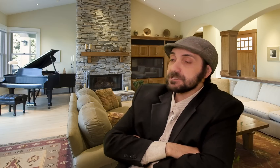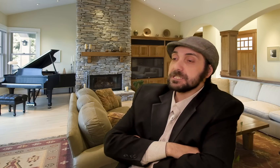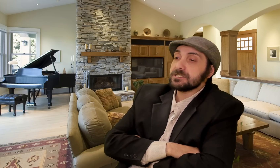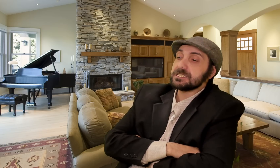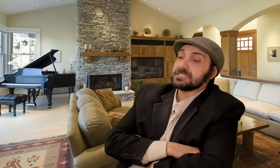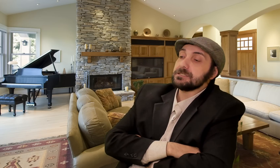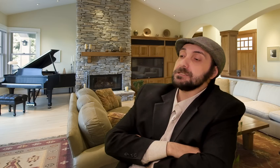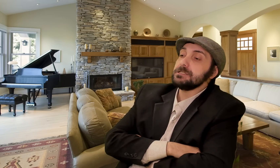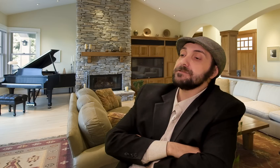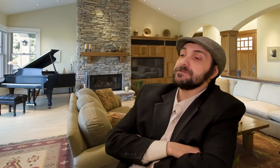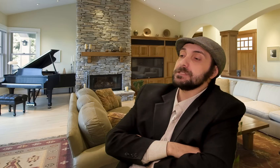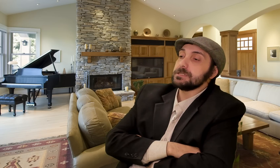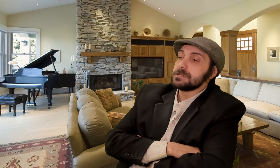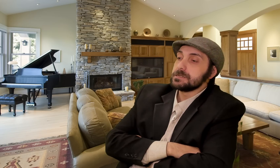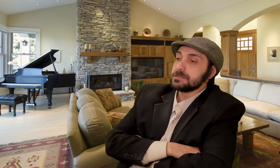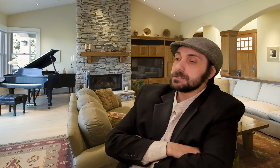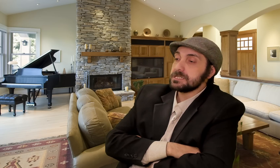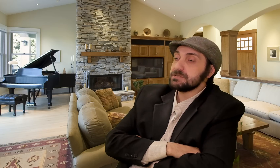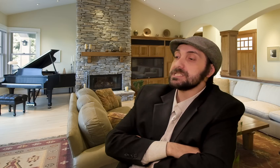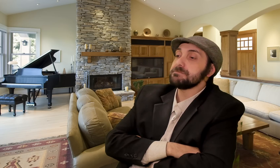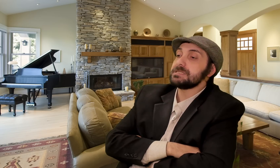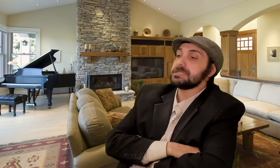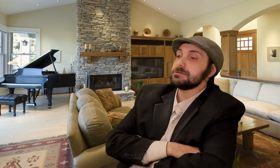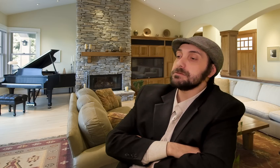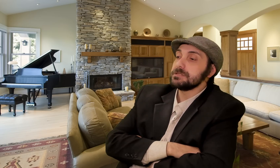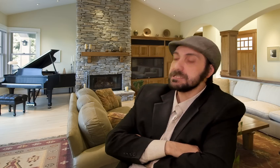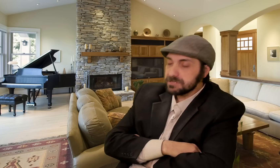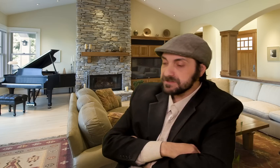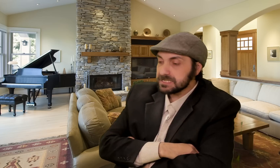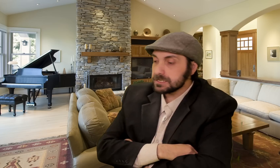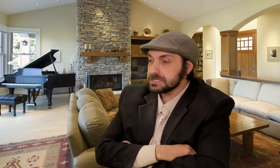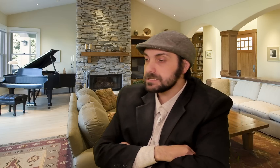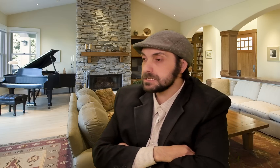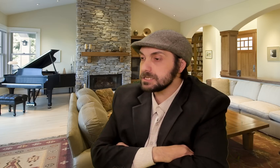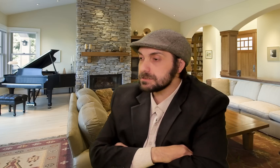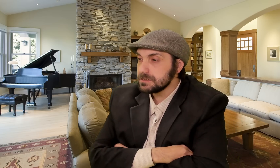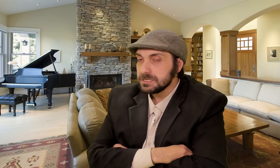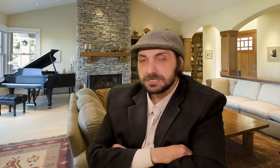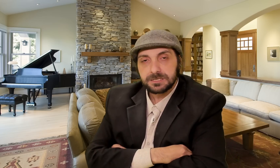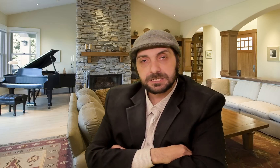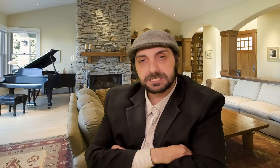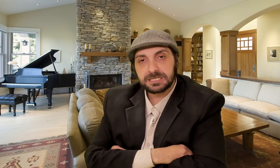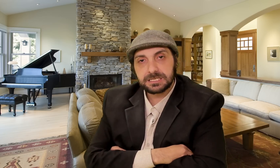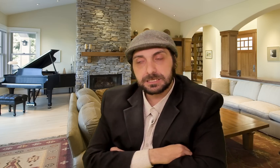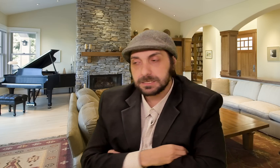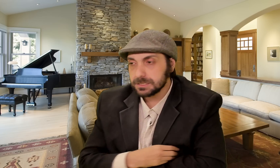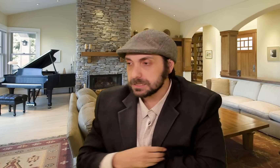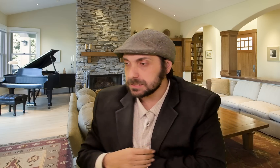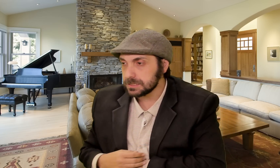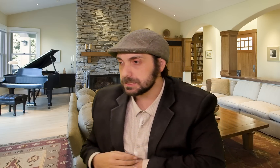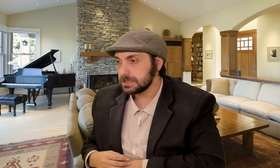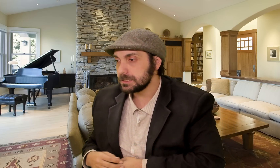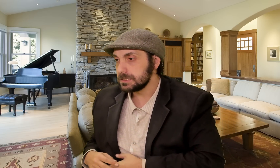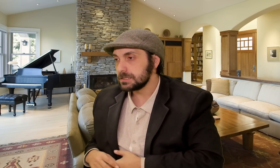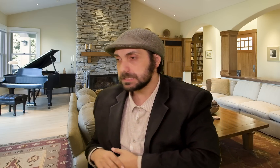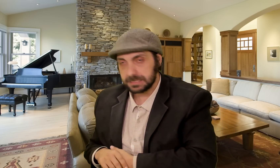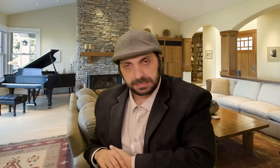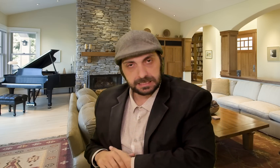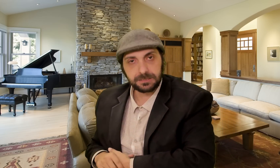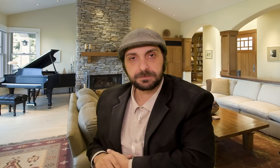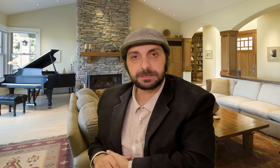você está livre seu animal se eu tivesse interferido você estaria em coma Claro